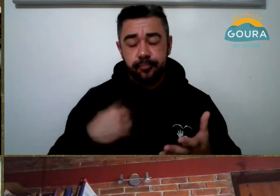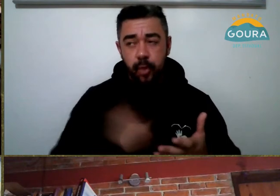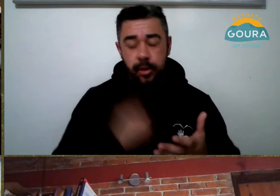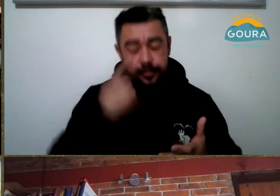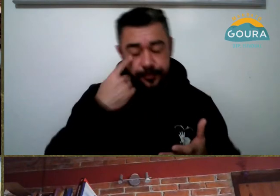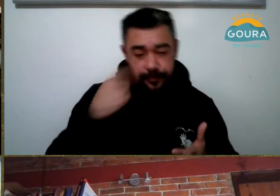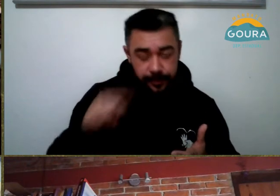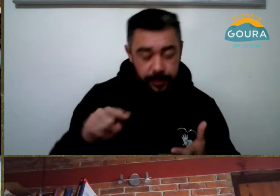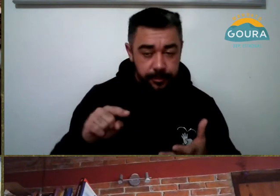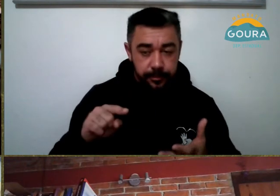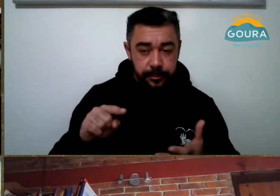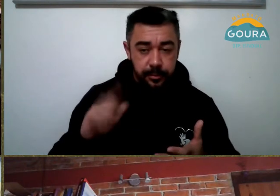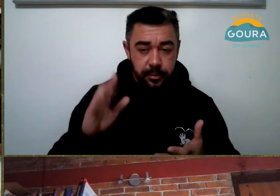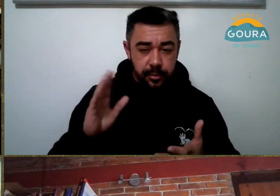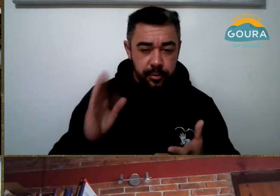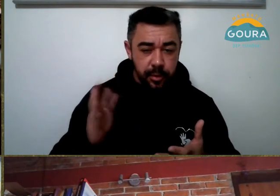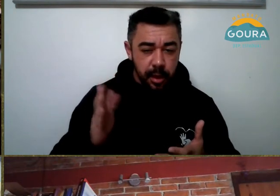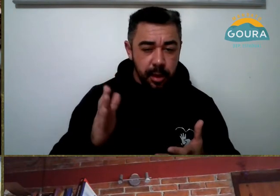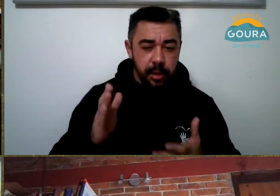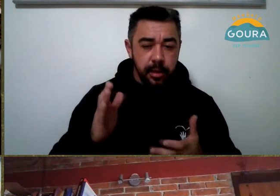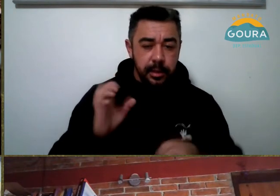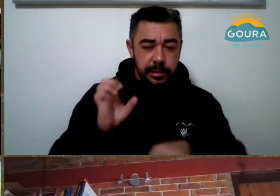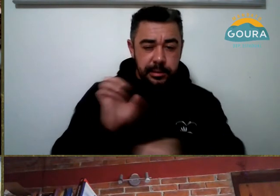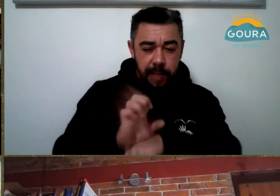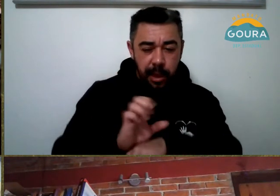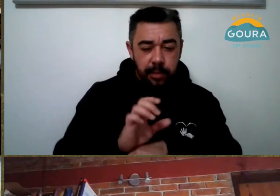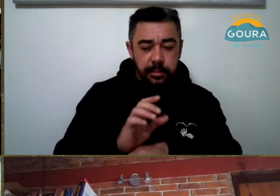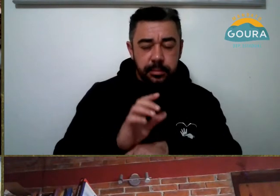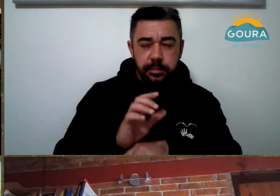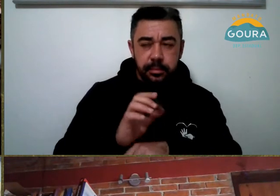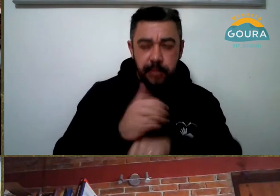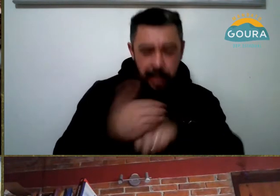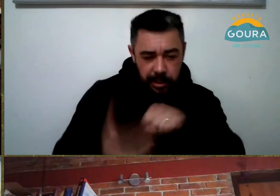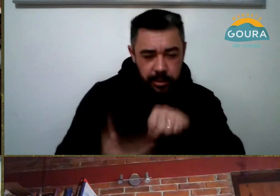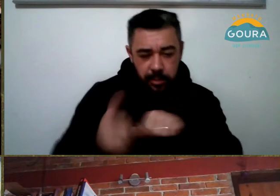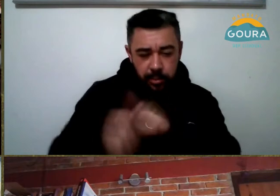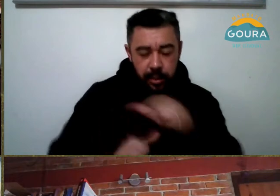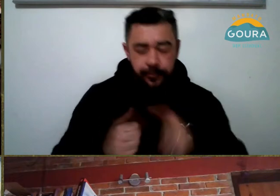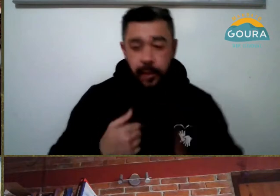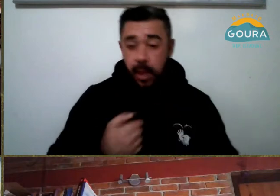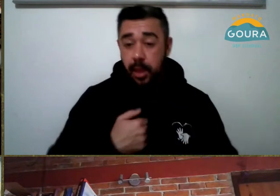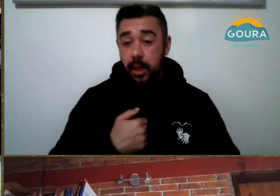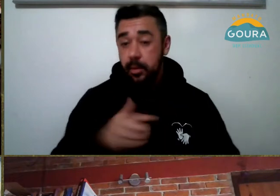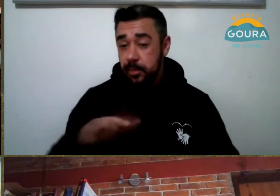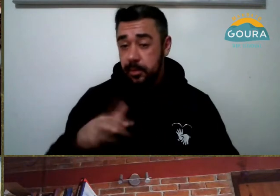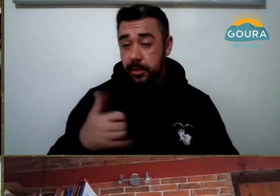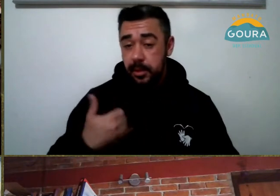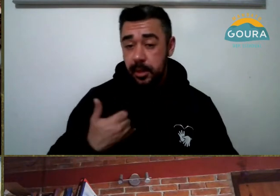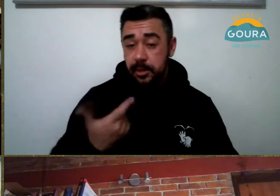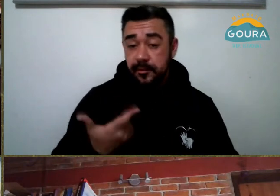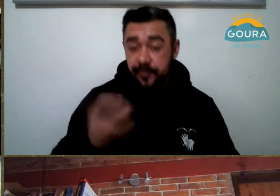vedado. Eu digo isto e conto isto também na primeira pessoa, porque eu tinha 20 anos na altura,